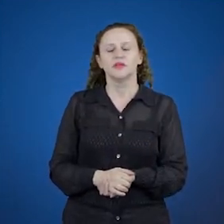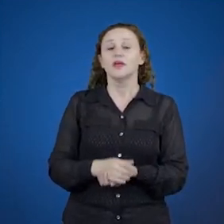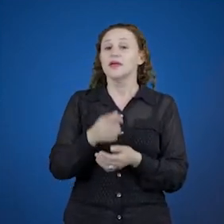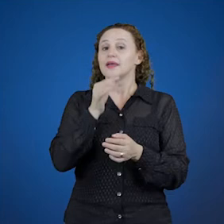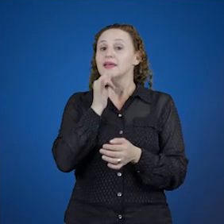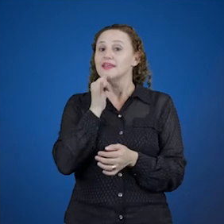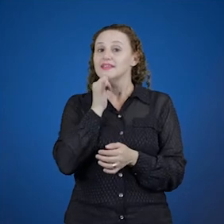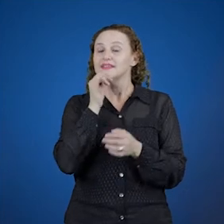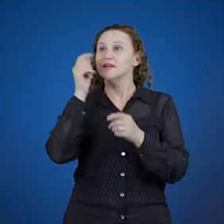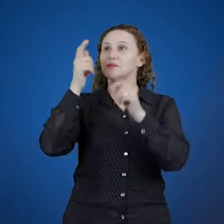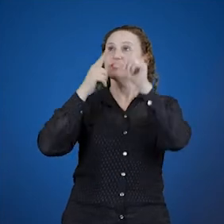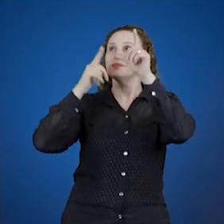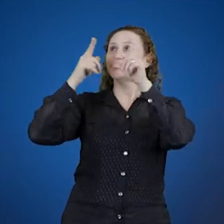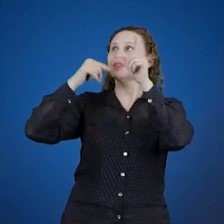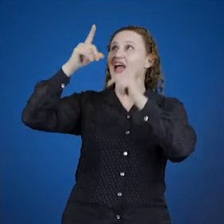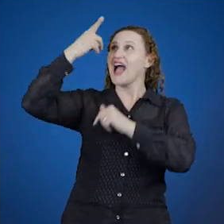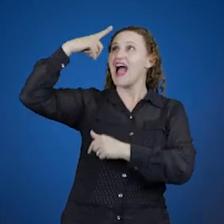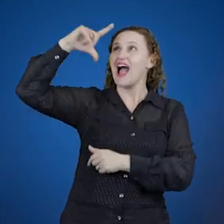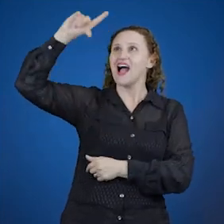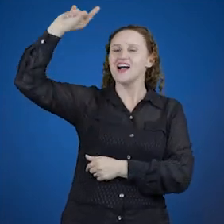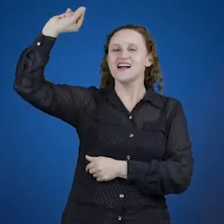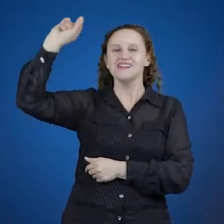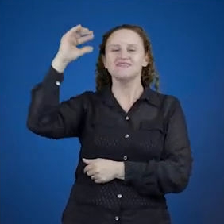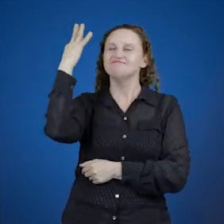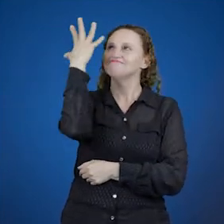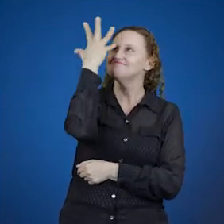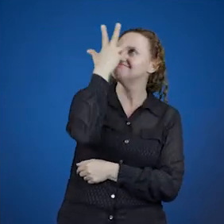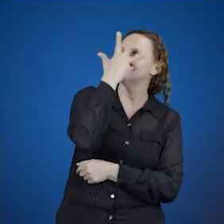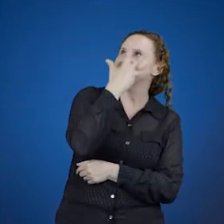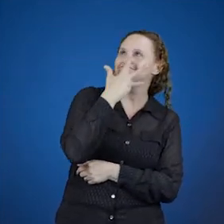a lua é bonita